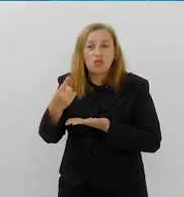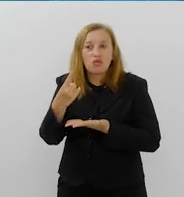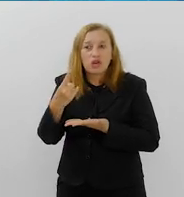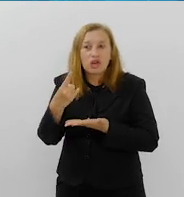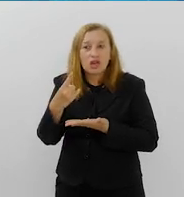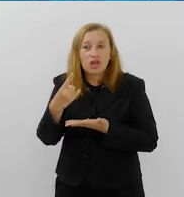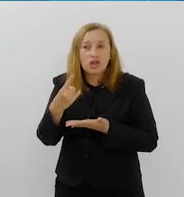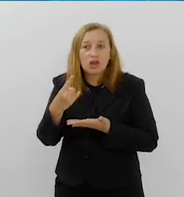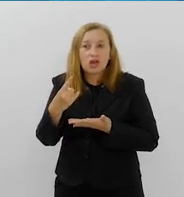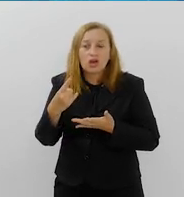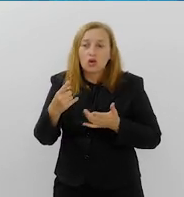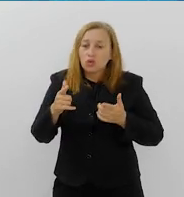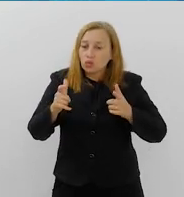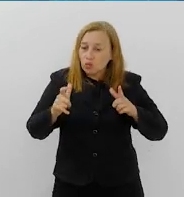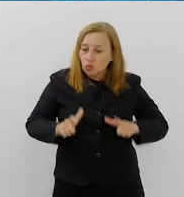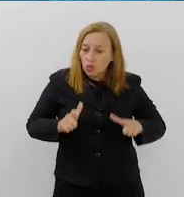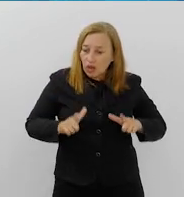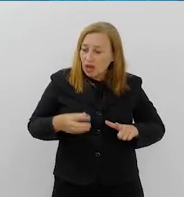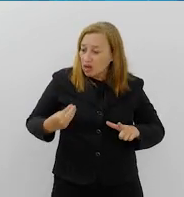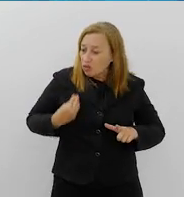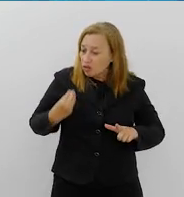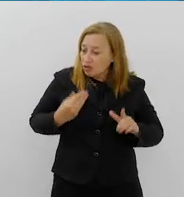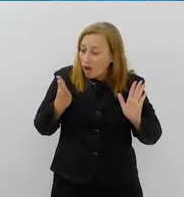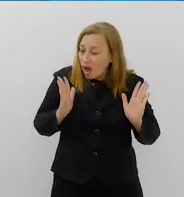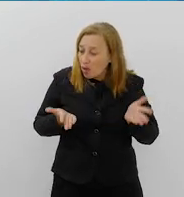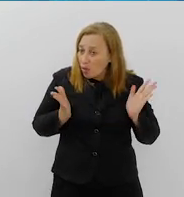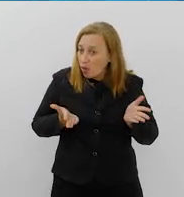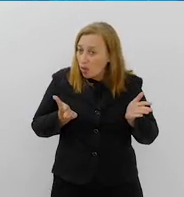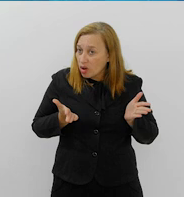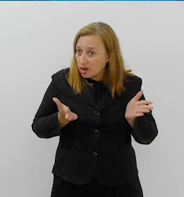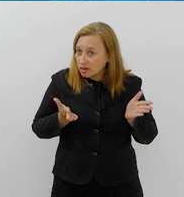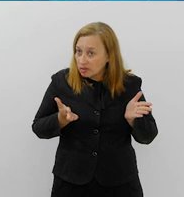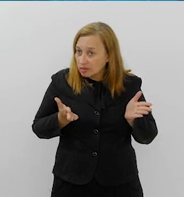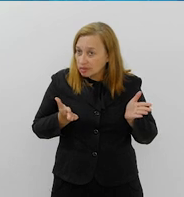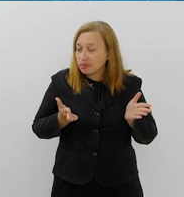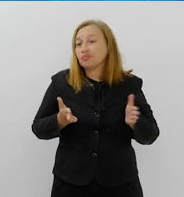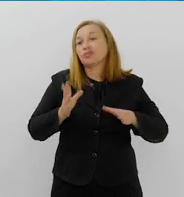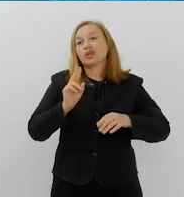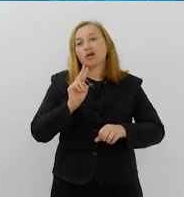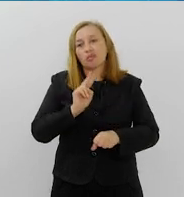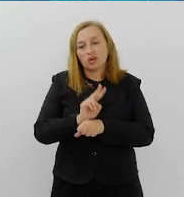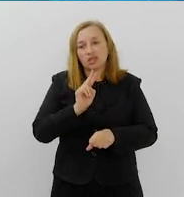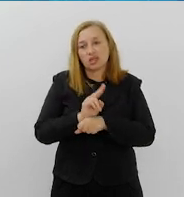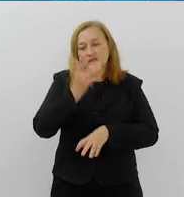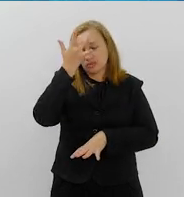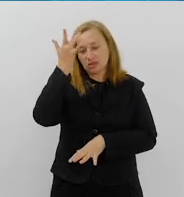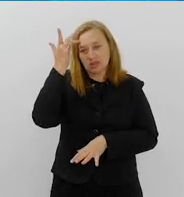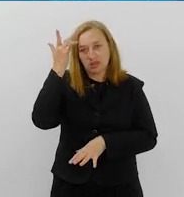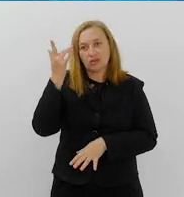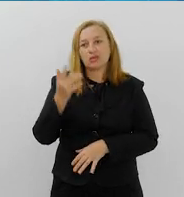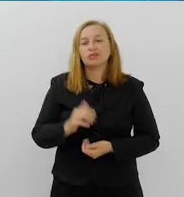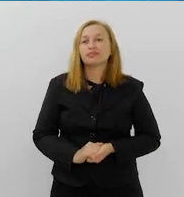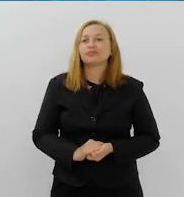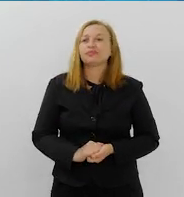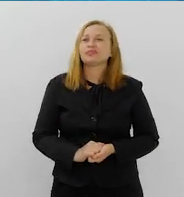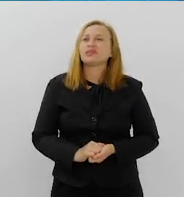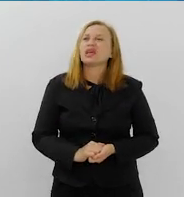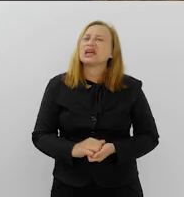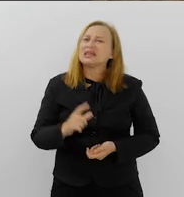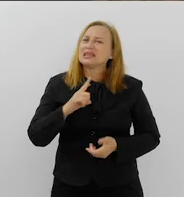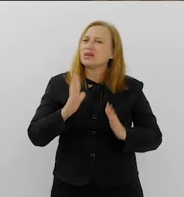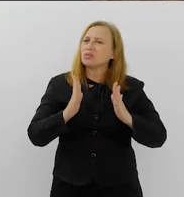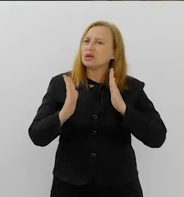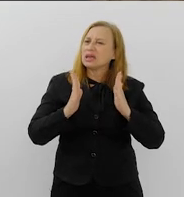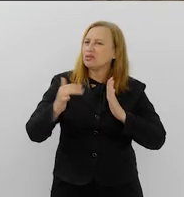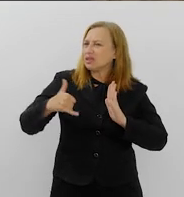olhar onde eu estou no aqui agora, é extremamente protetivo para a nossa saúde mental. Existe